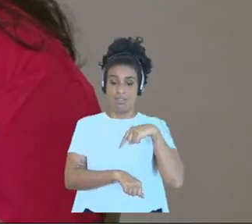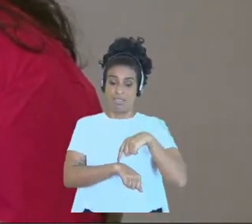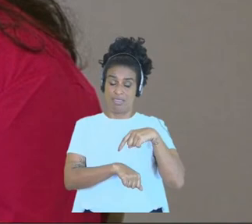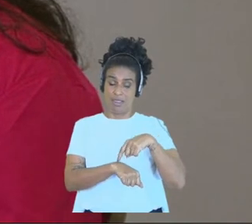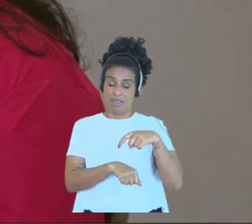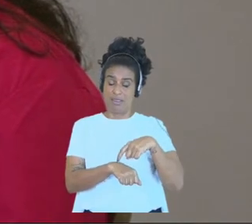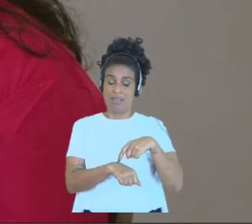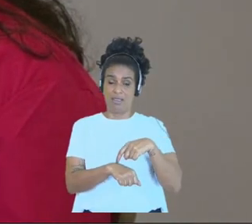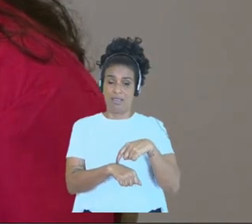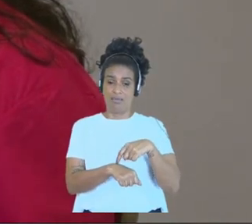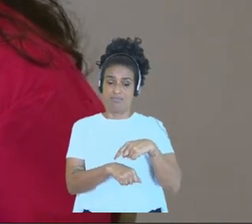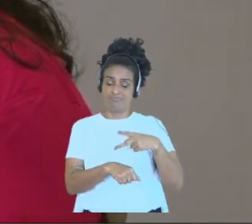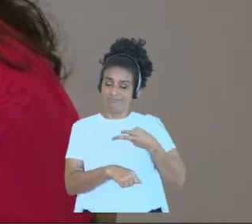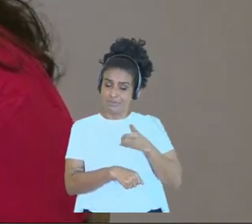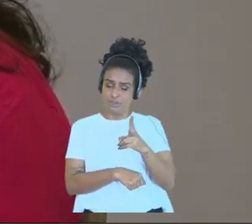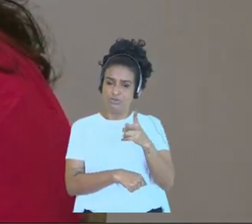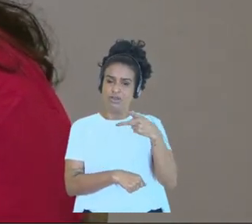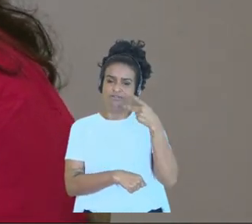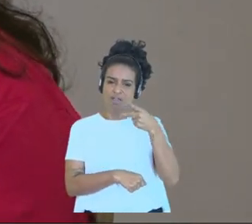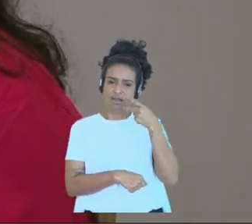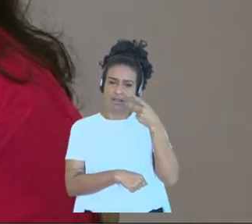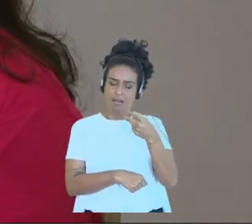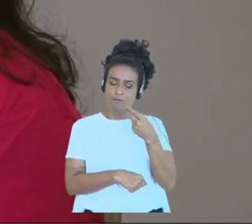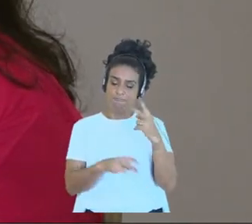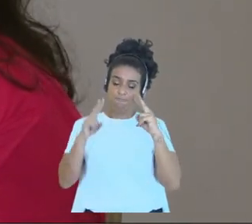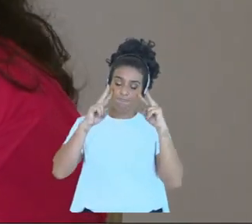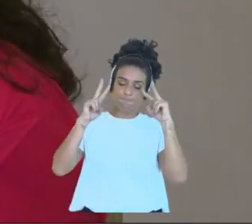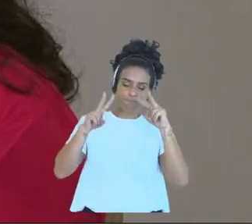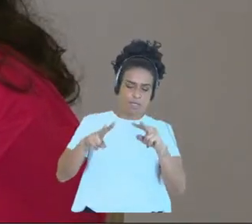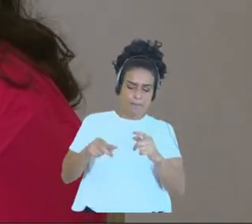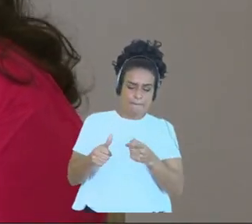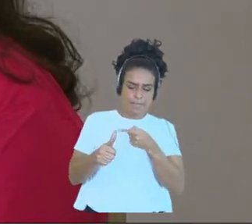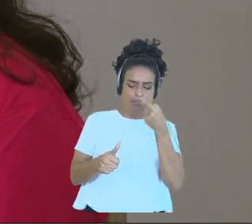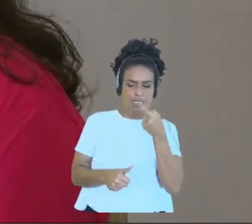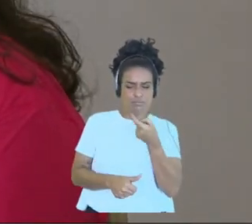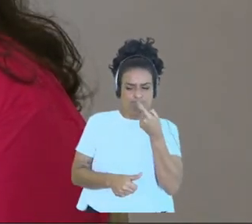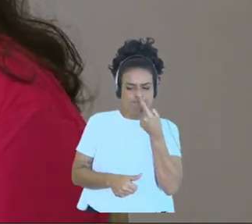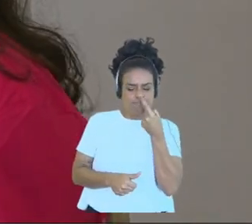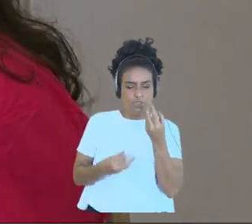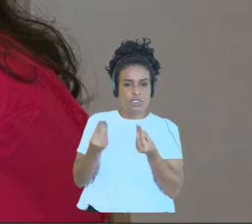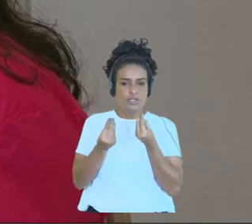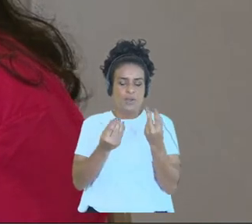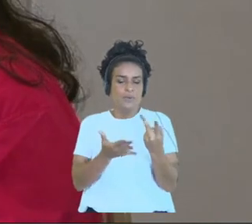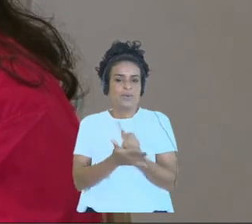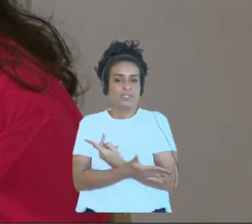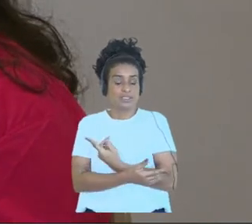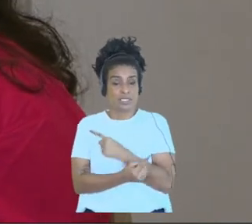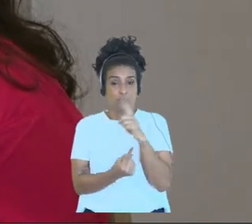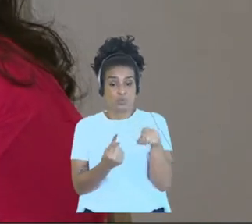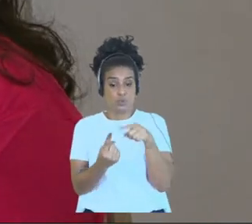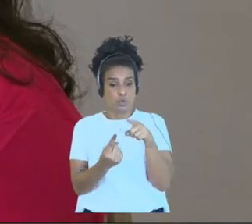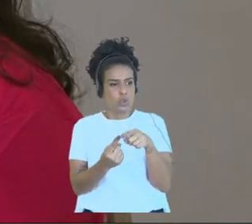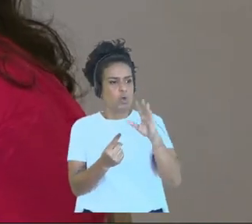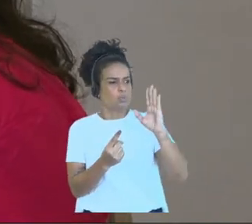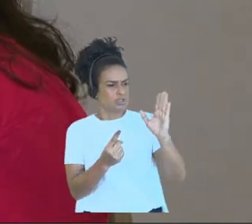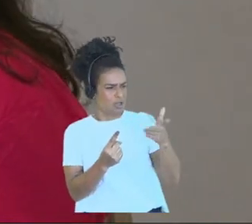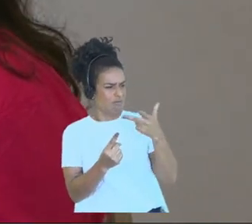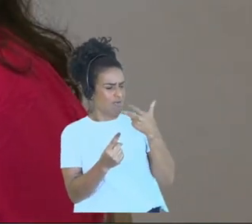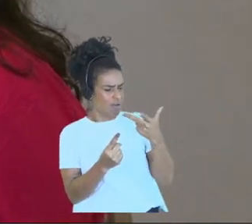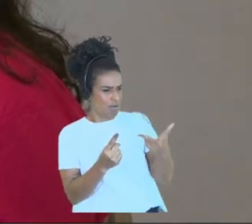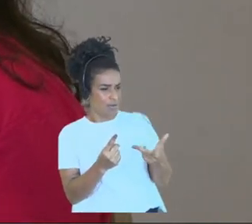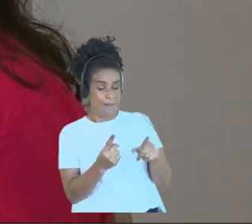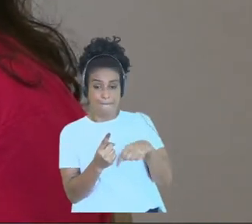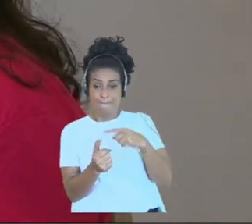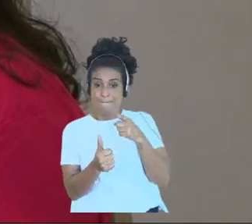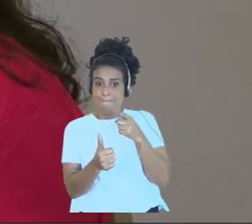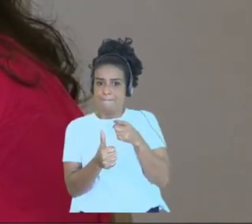sobre elas ainda. Né? Então, a gente faz essa primeira impressão dessas primeiras vezes. Uma delas é uma que a Ania já citou, que é a primeira